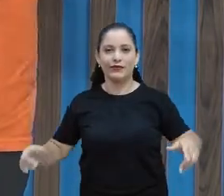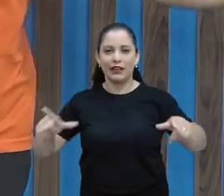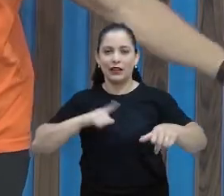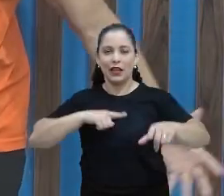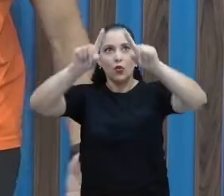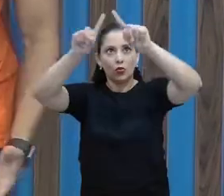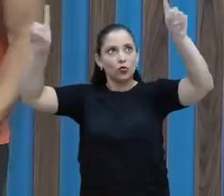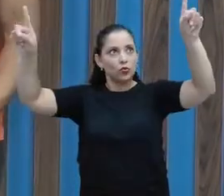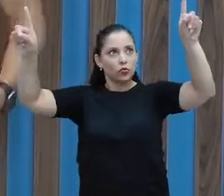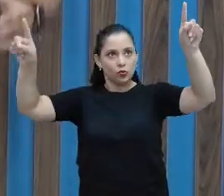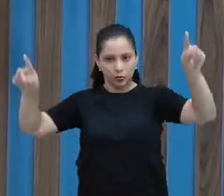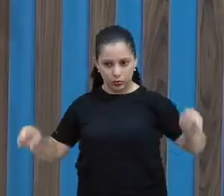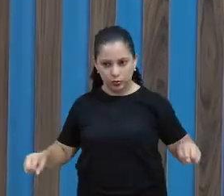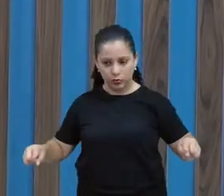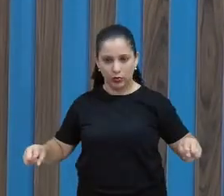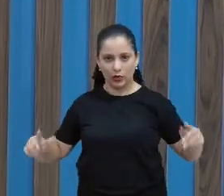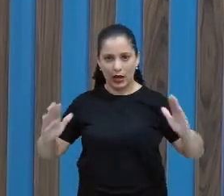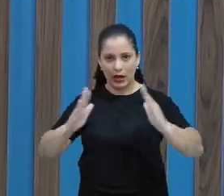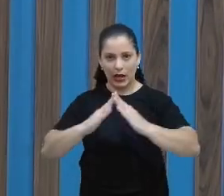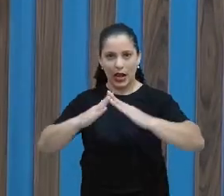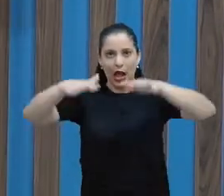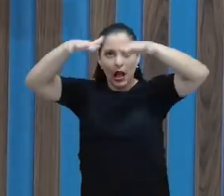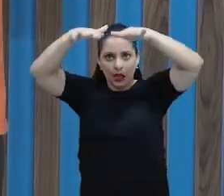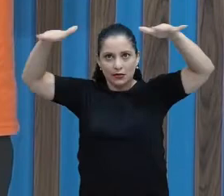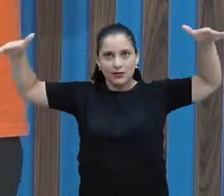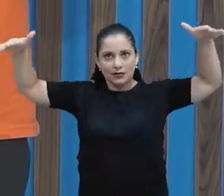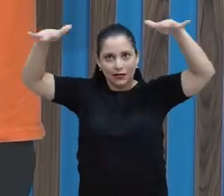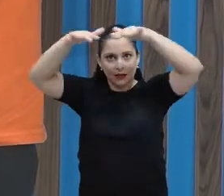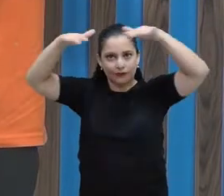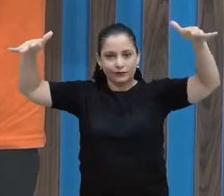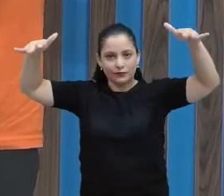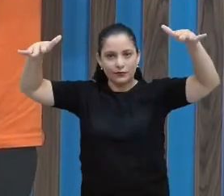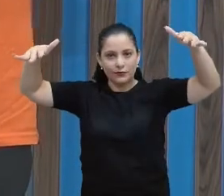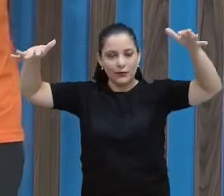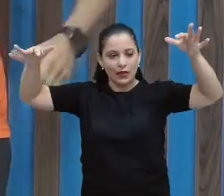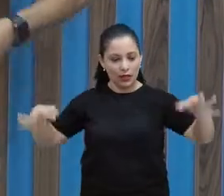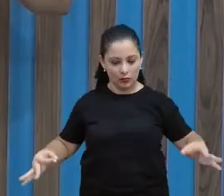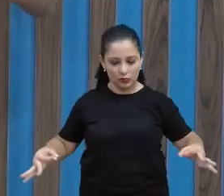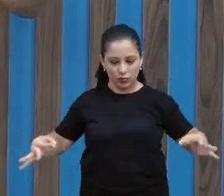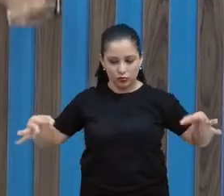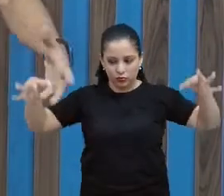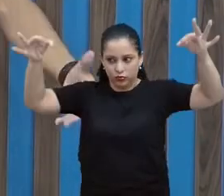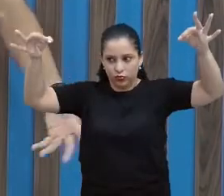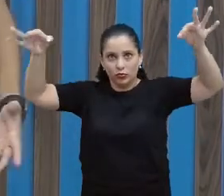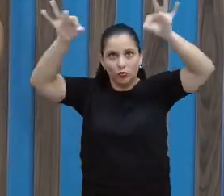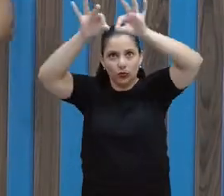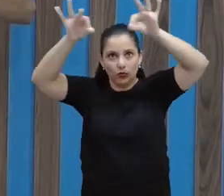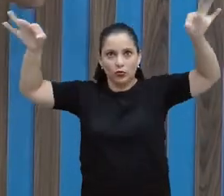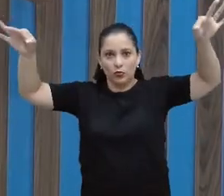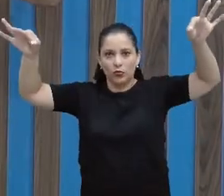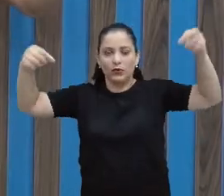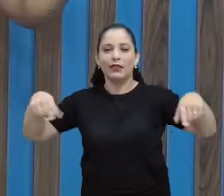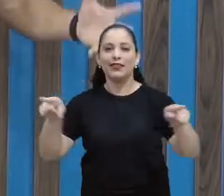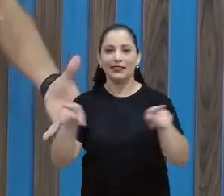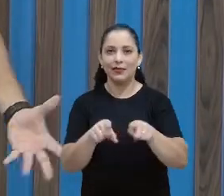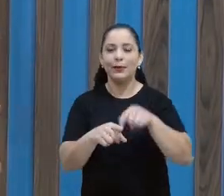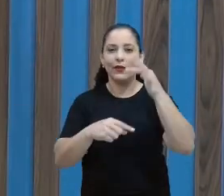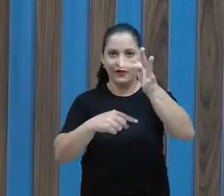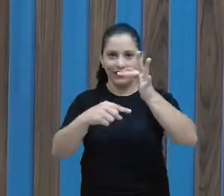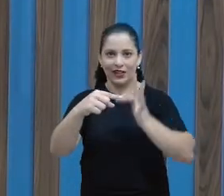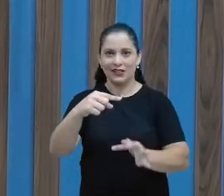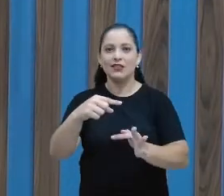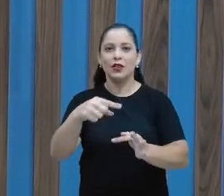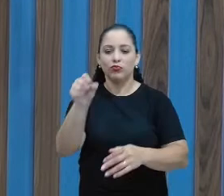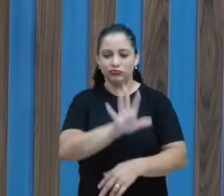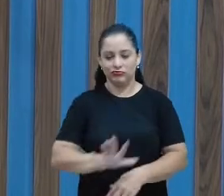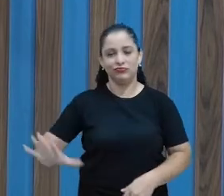relação ao retângulo maior da casa, o comprimento e a altura desse retângulo também é uma fração em relação à